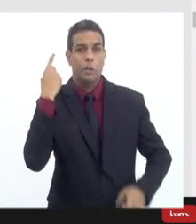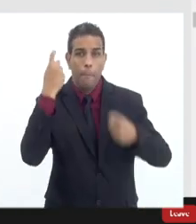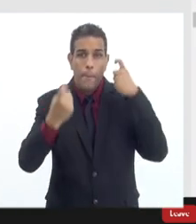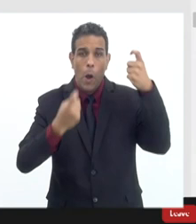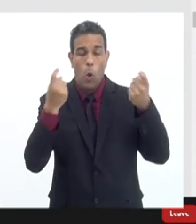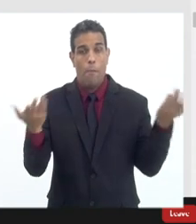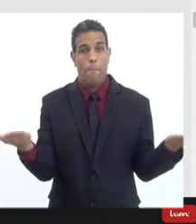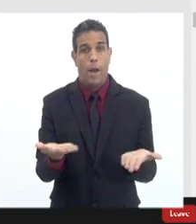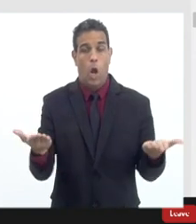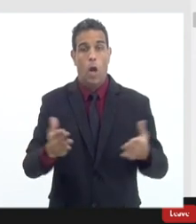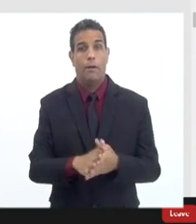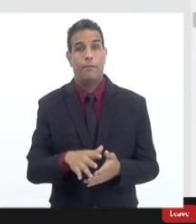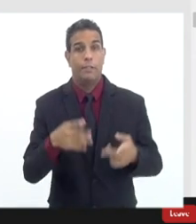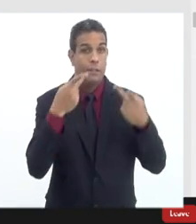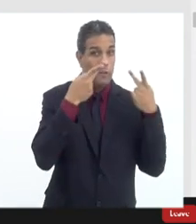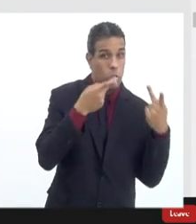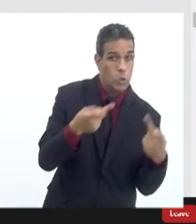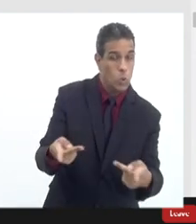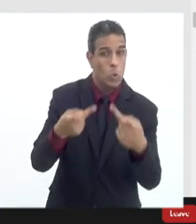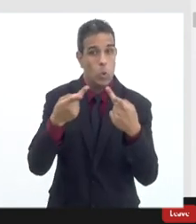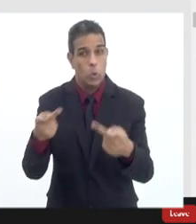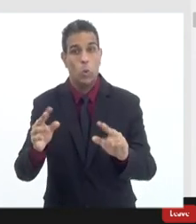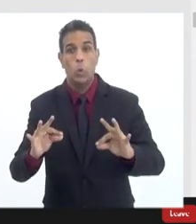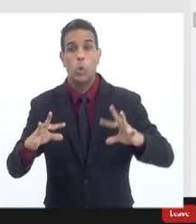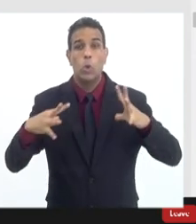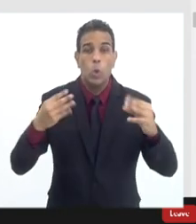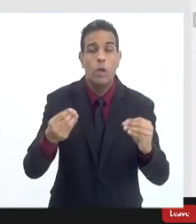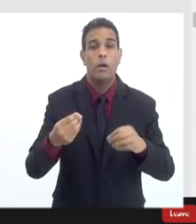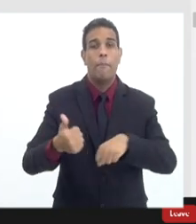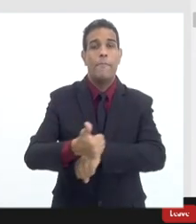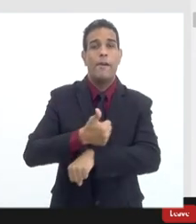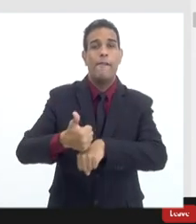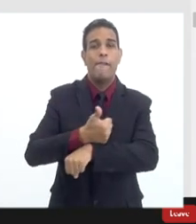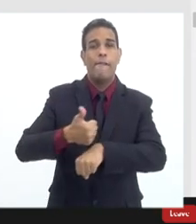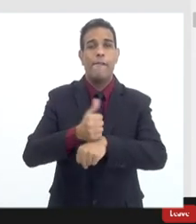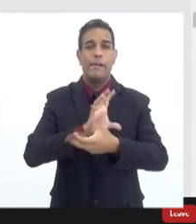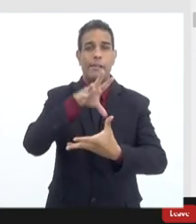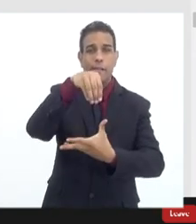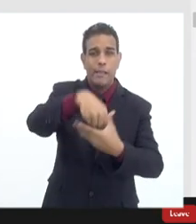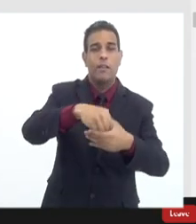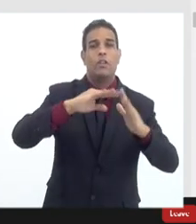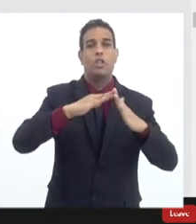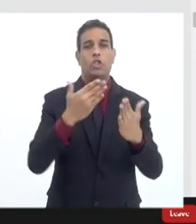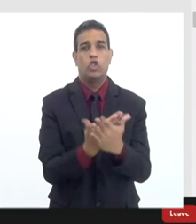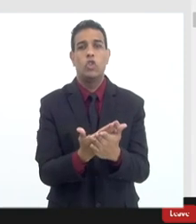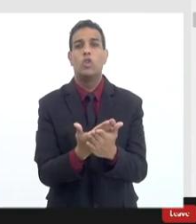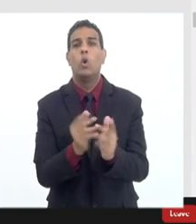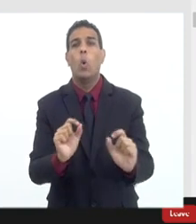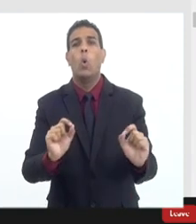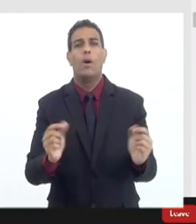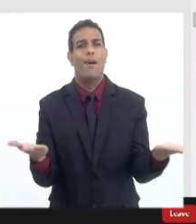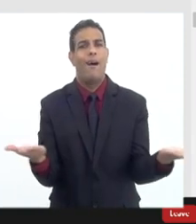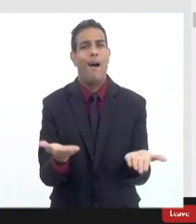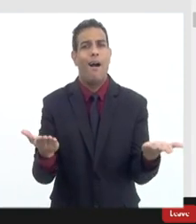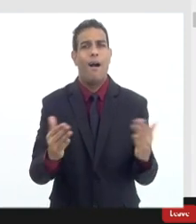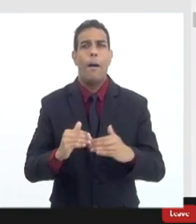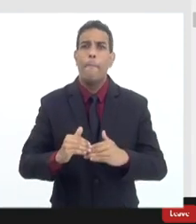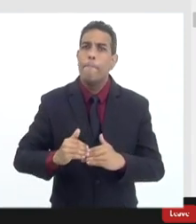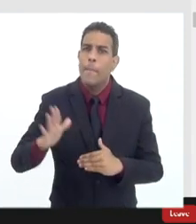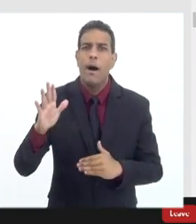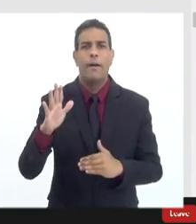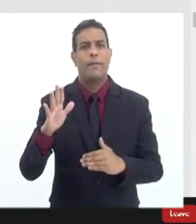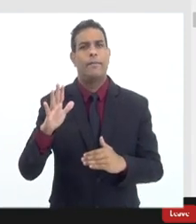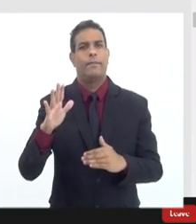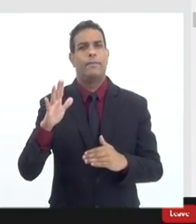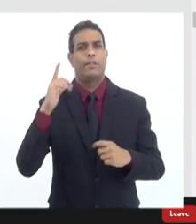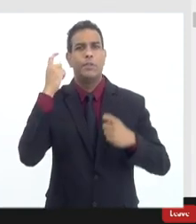preocupa. A gente, visitando as escolas, o relato de todos os profissionais que trabalham nas escolas é que, com o número atual, mesmo nas escolas